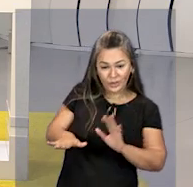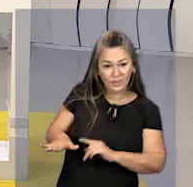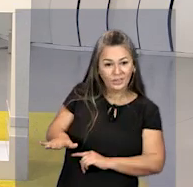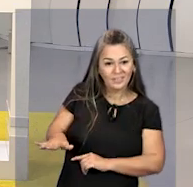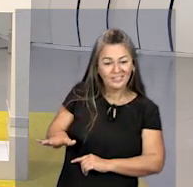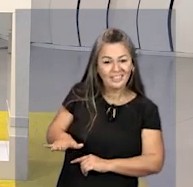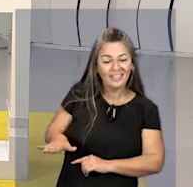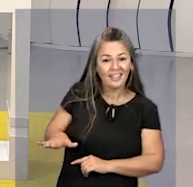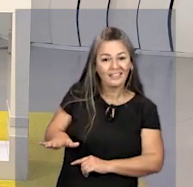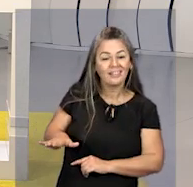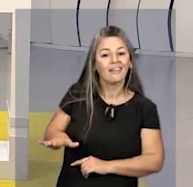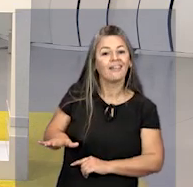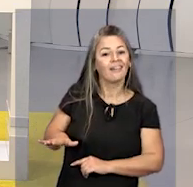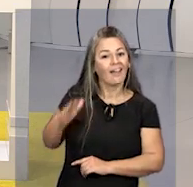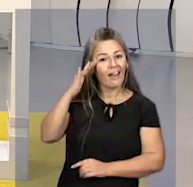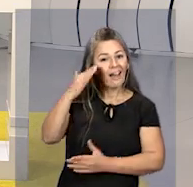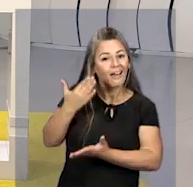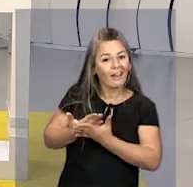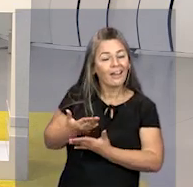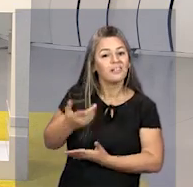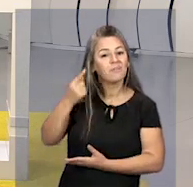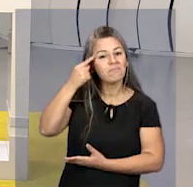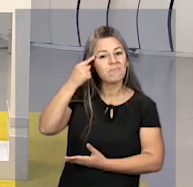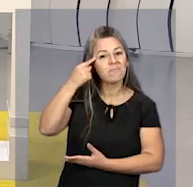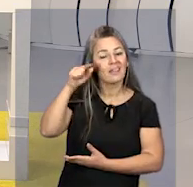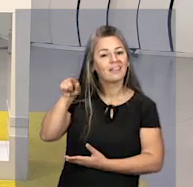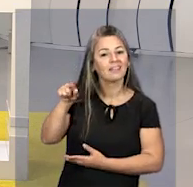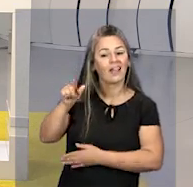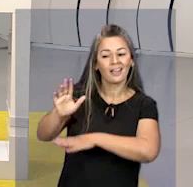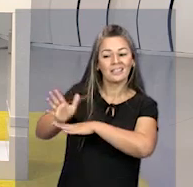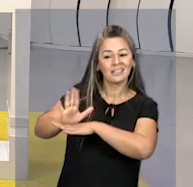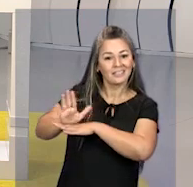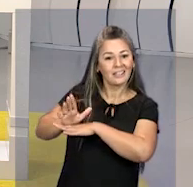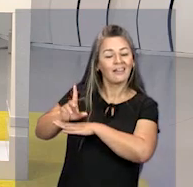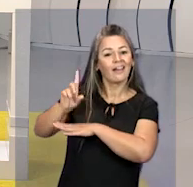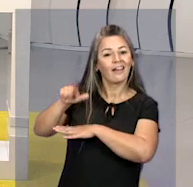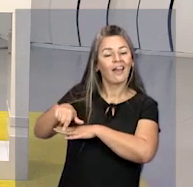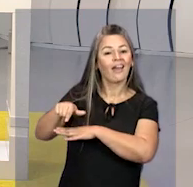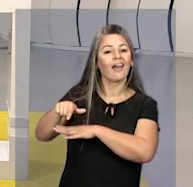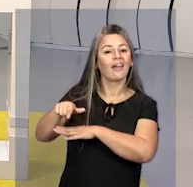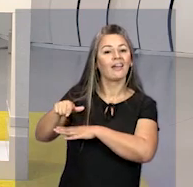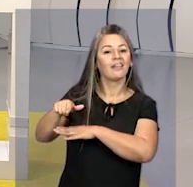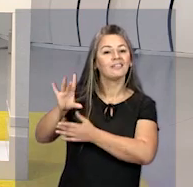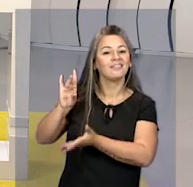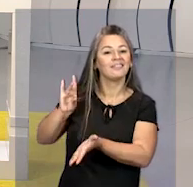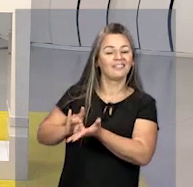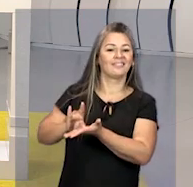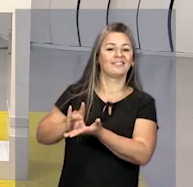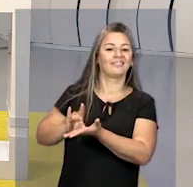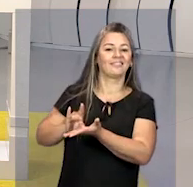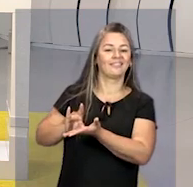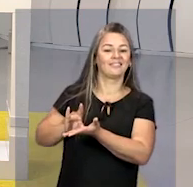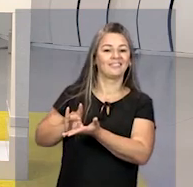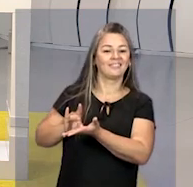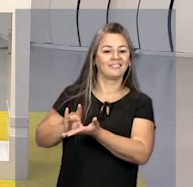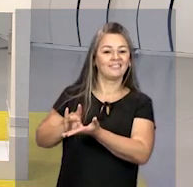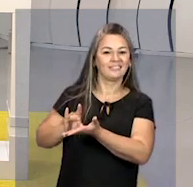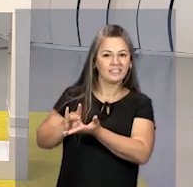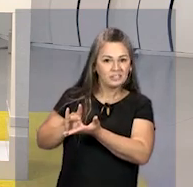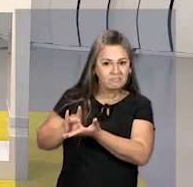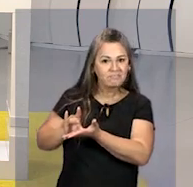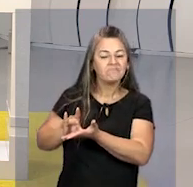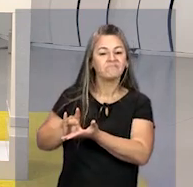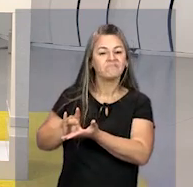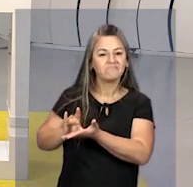o cinema, que as imagens mostradas no cinema, que os personagens criados são personagens que estão